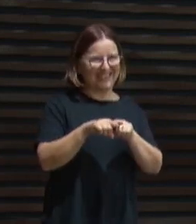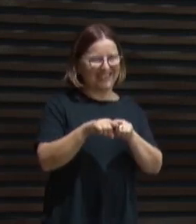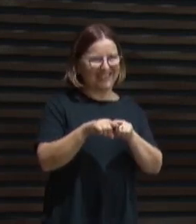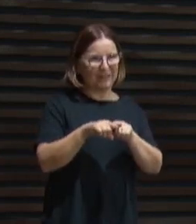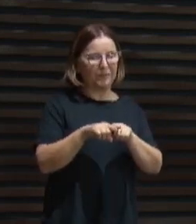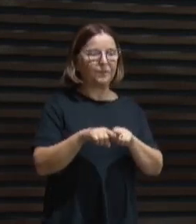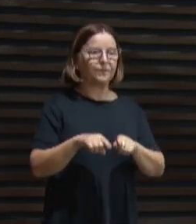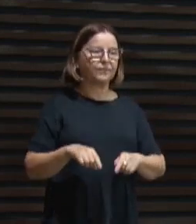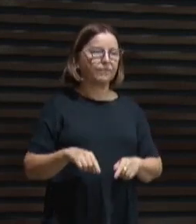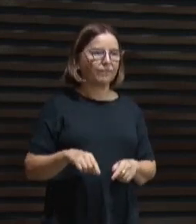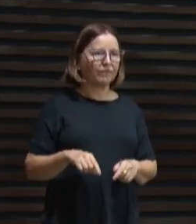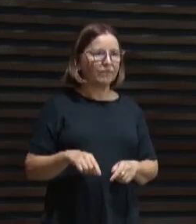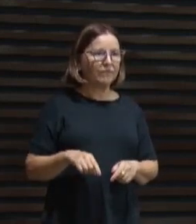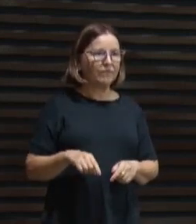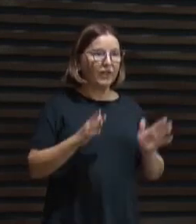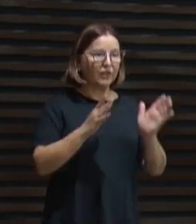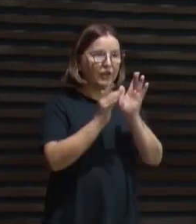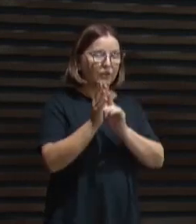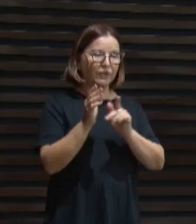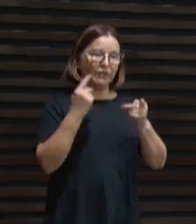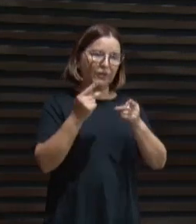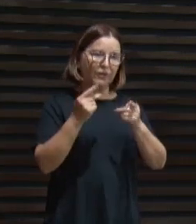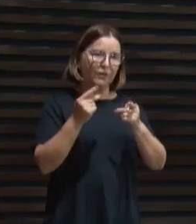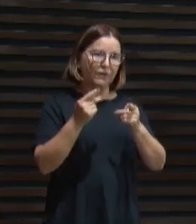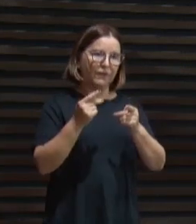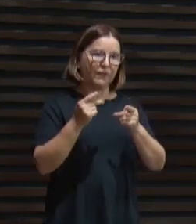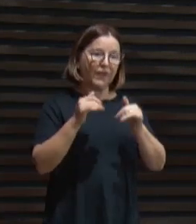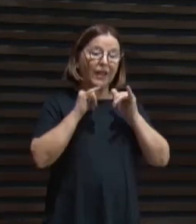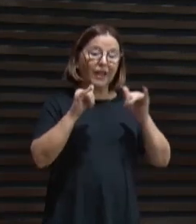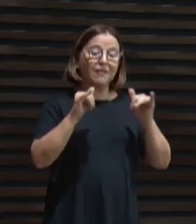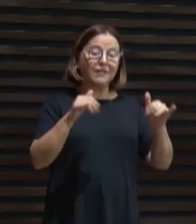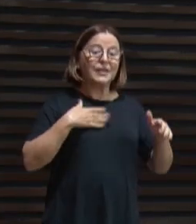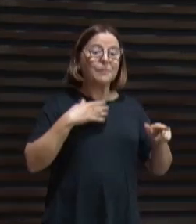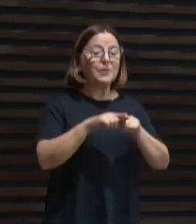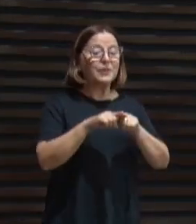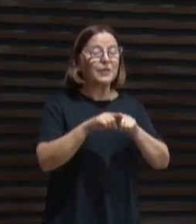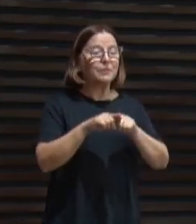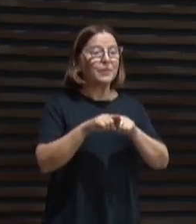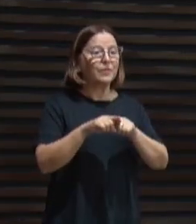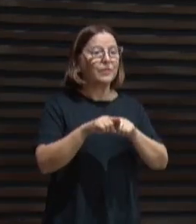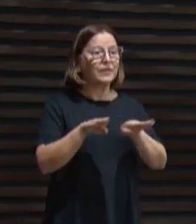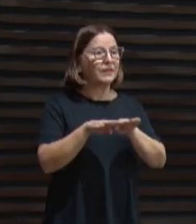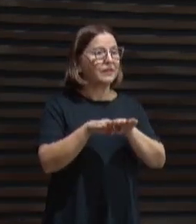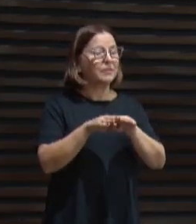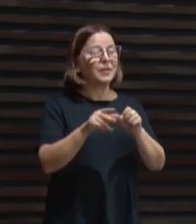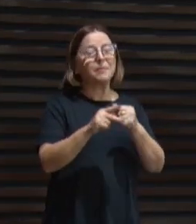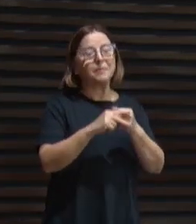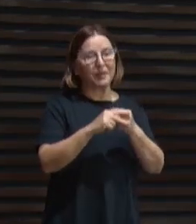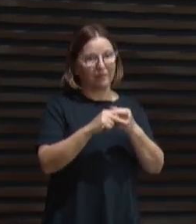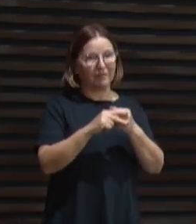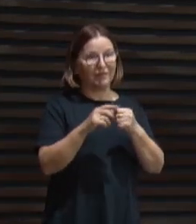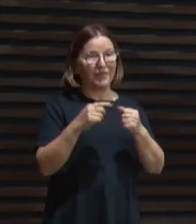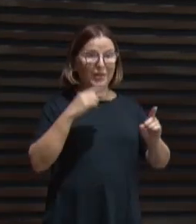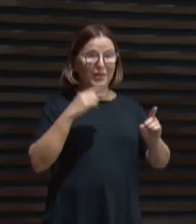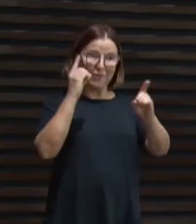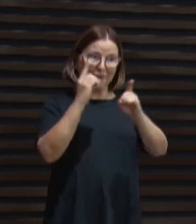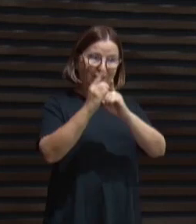ele diz, disse aos meus irmãos e a Pedro. Eu vou me encontrar com eles na